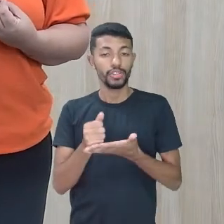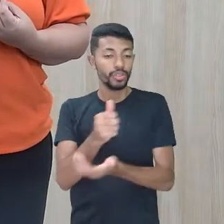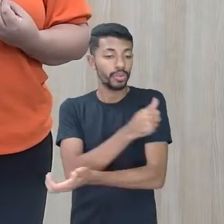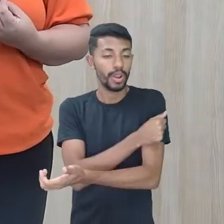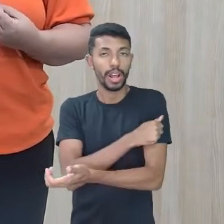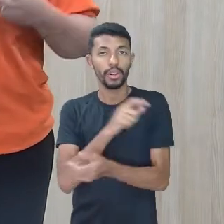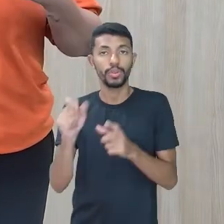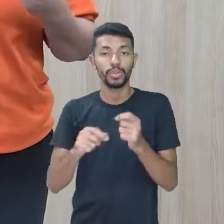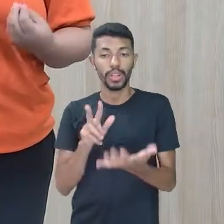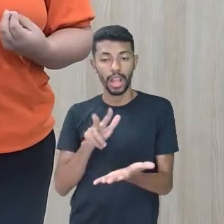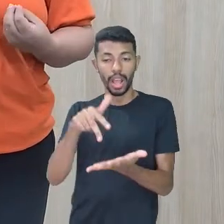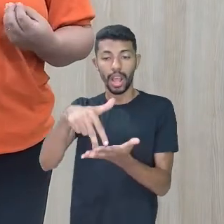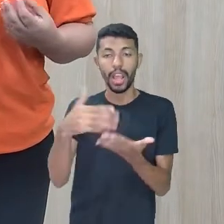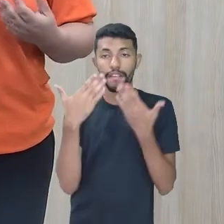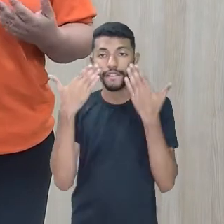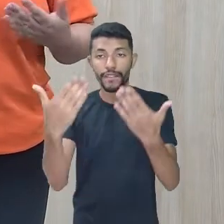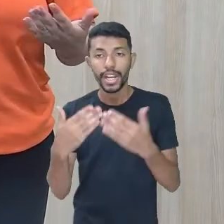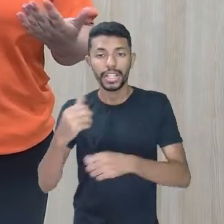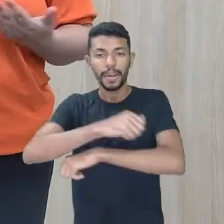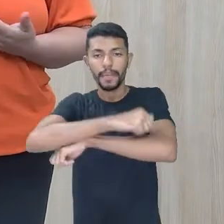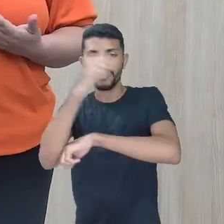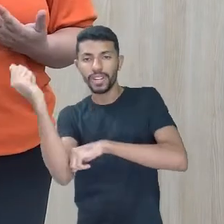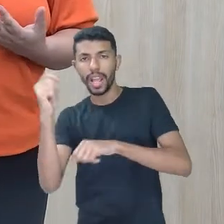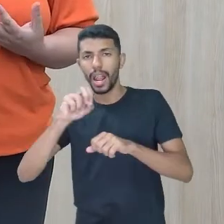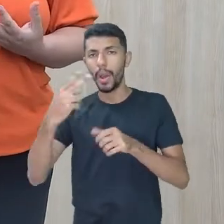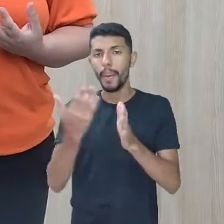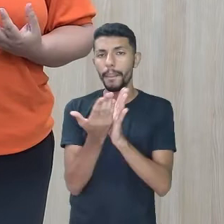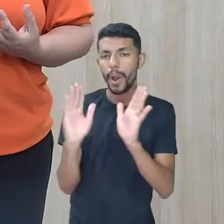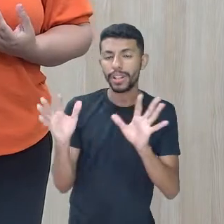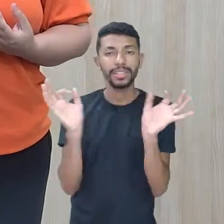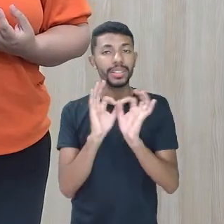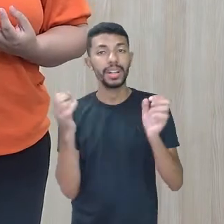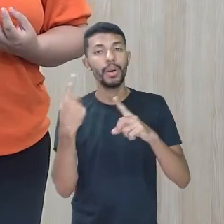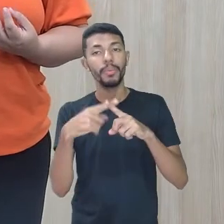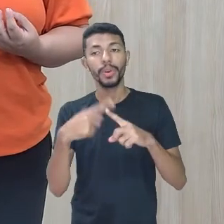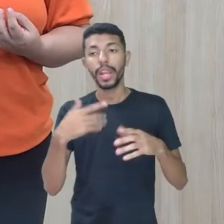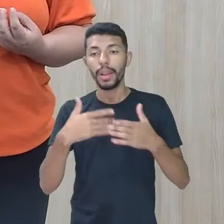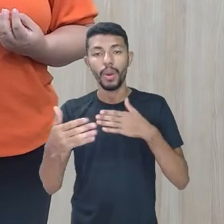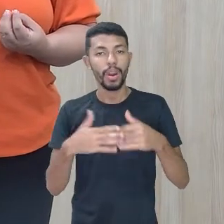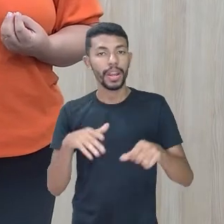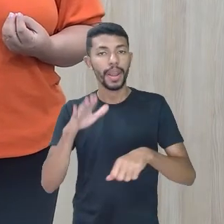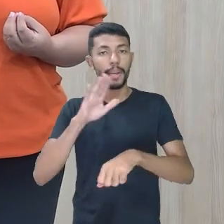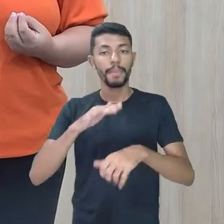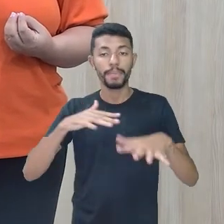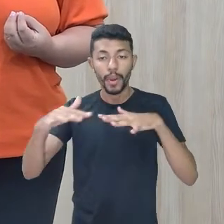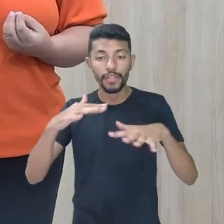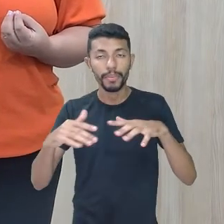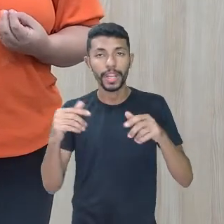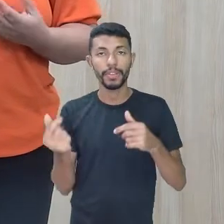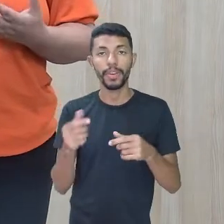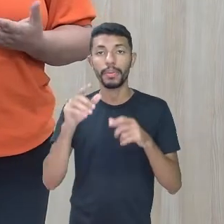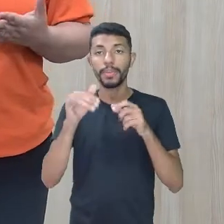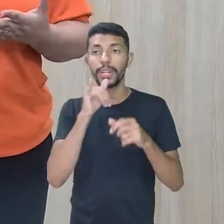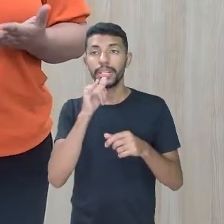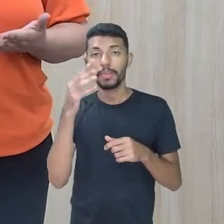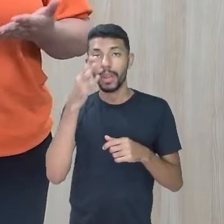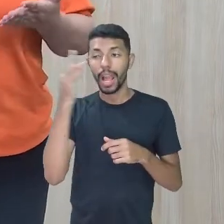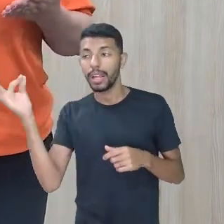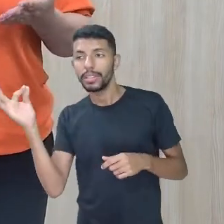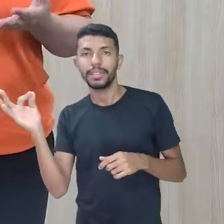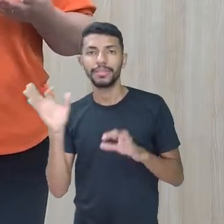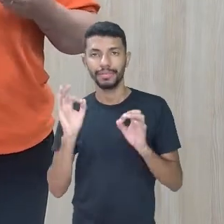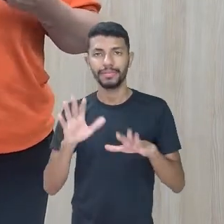frente a uma janela ou uma porta, porque qualquer movimento vai atrair a atenção dele. Então, é importante que